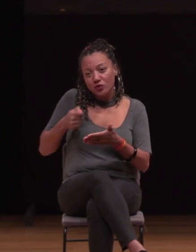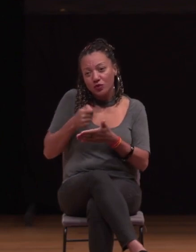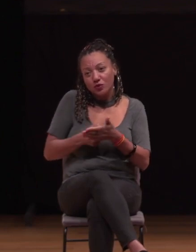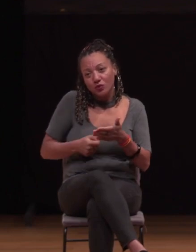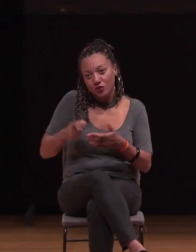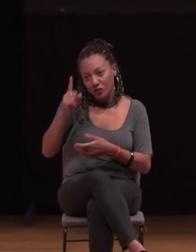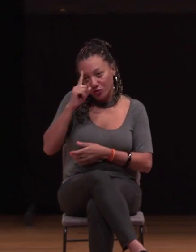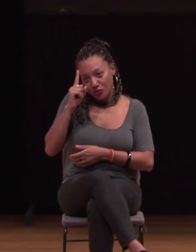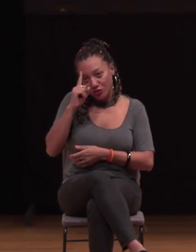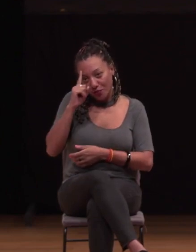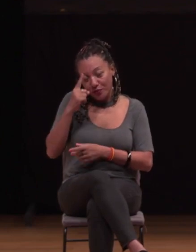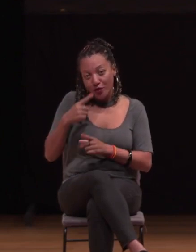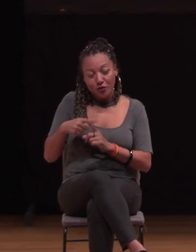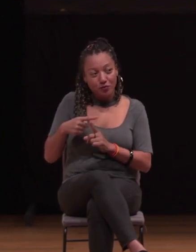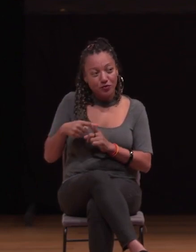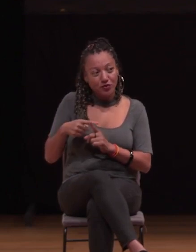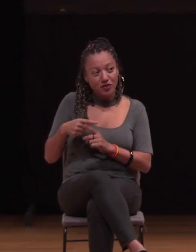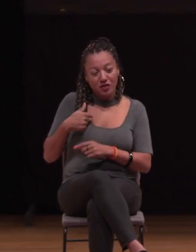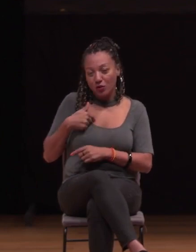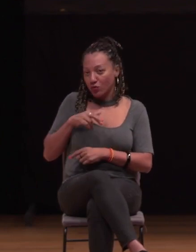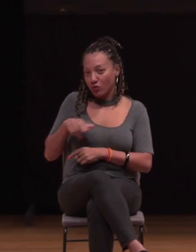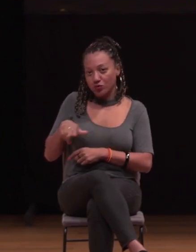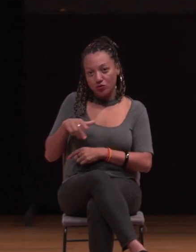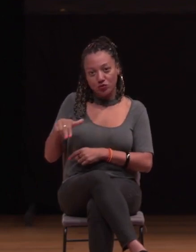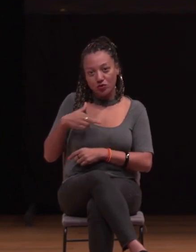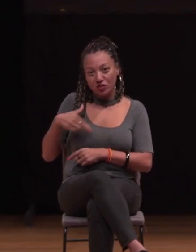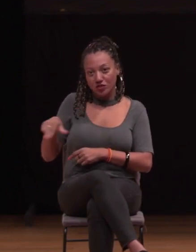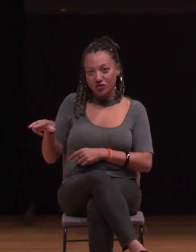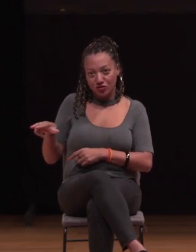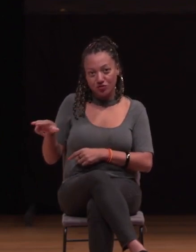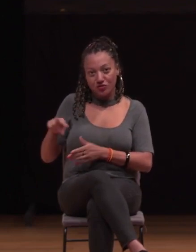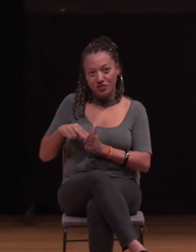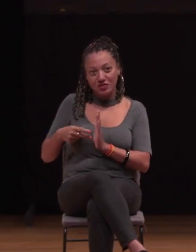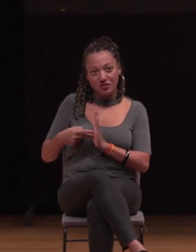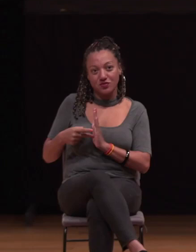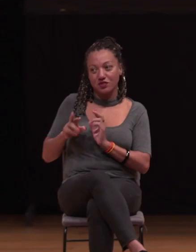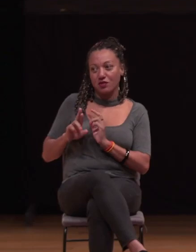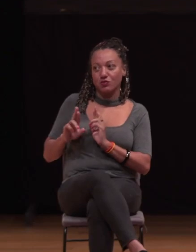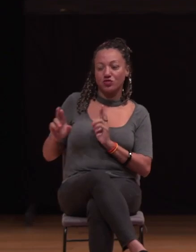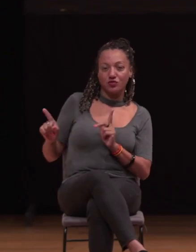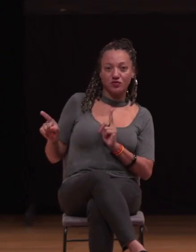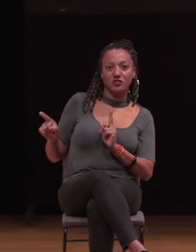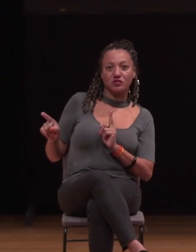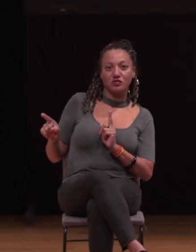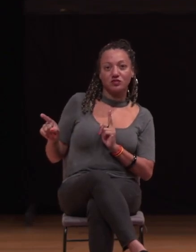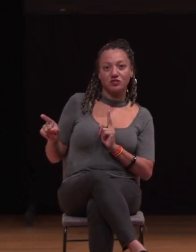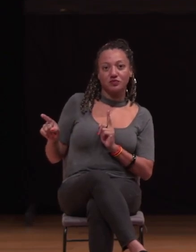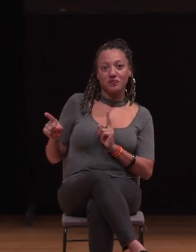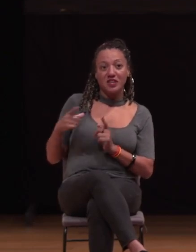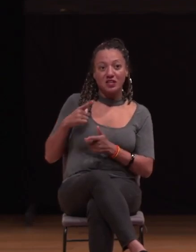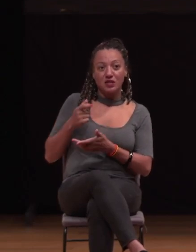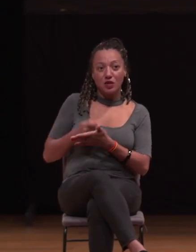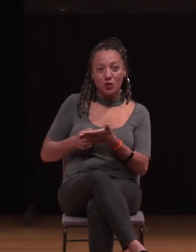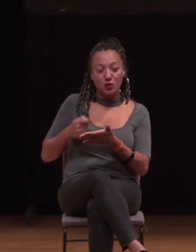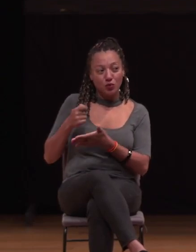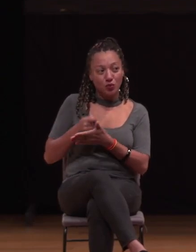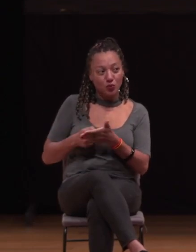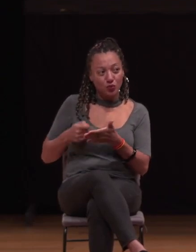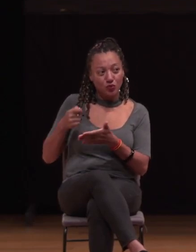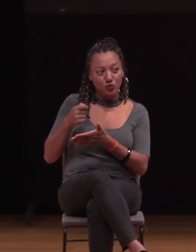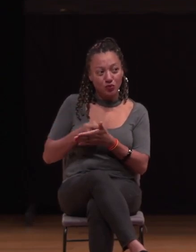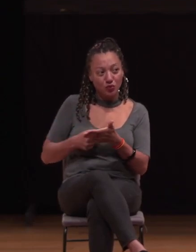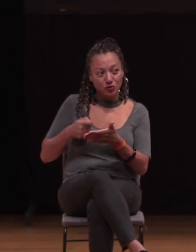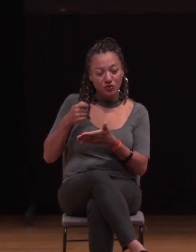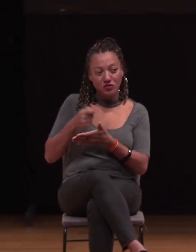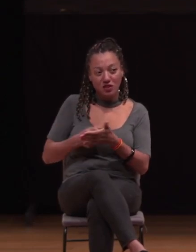estar lá, na verdade, porque eu não sou adventista, já é uma vitória também, né? E a minha luta contra